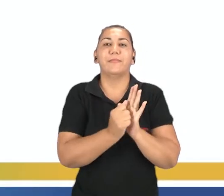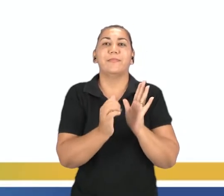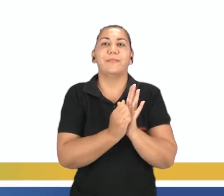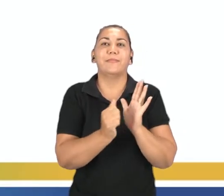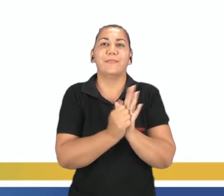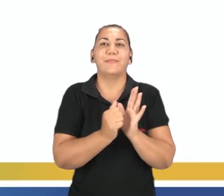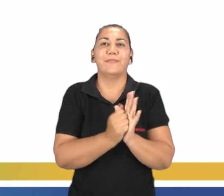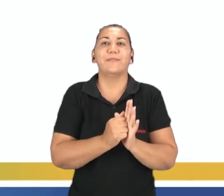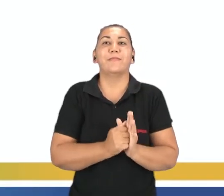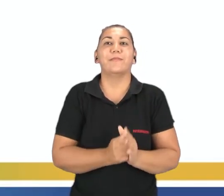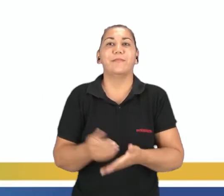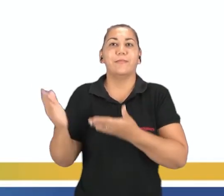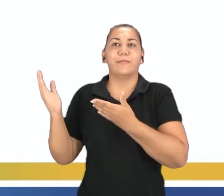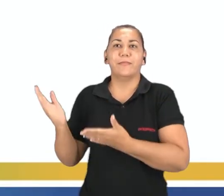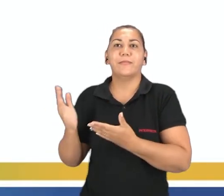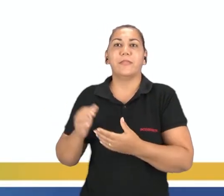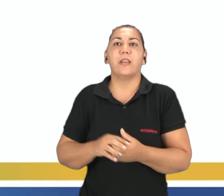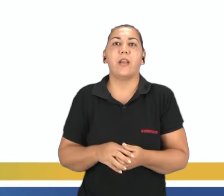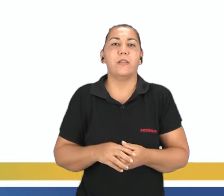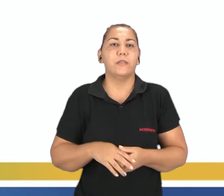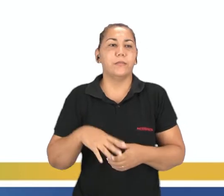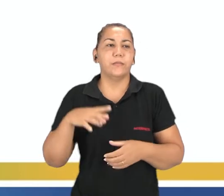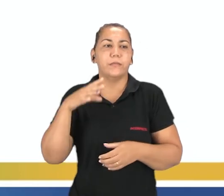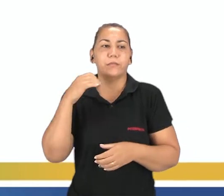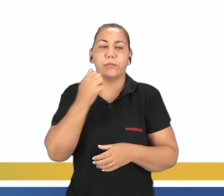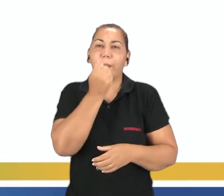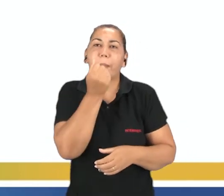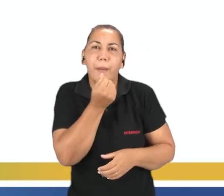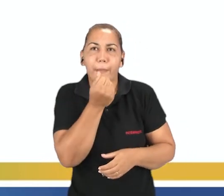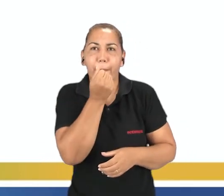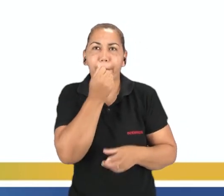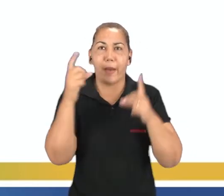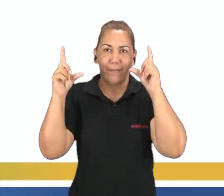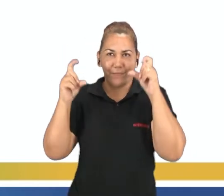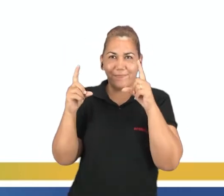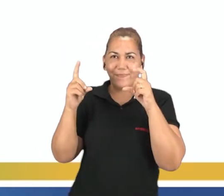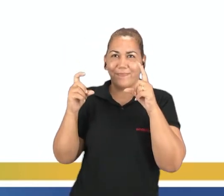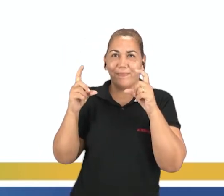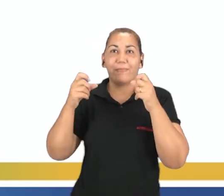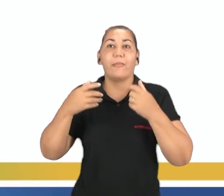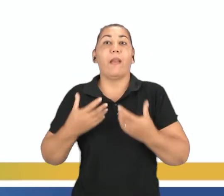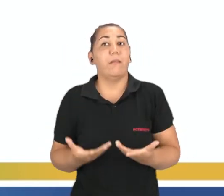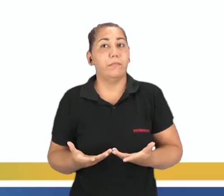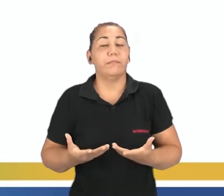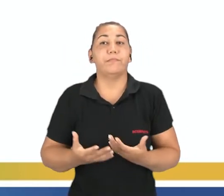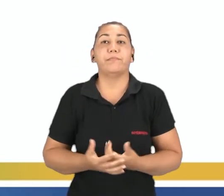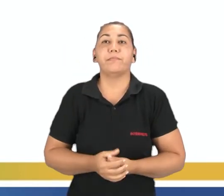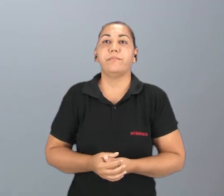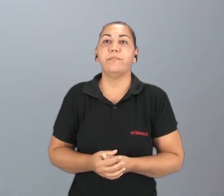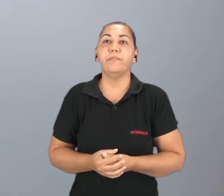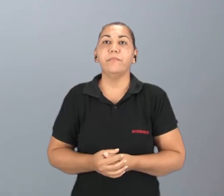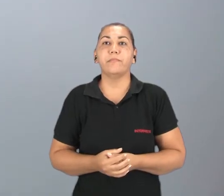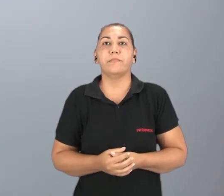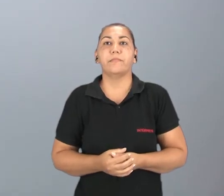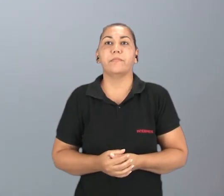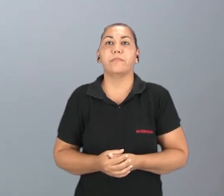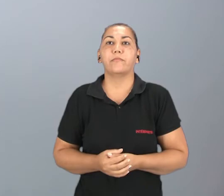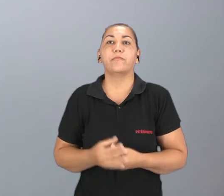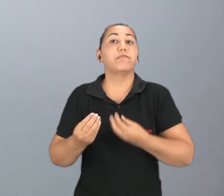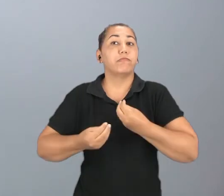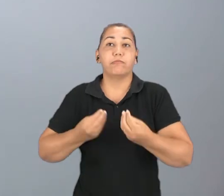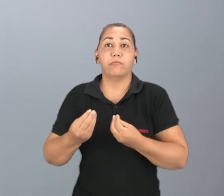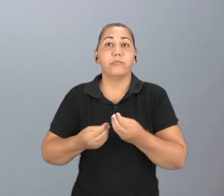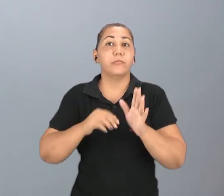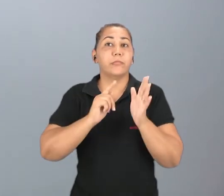as anotações, gravações, filmagem, fotografias, São as formas para a gente poder aí ter o nosso